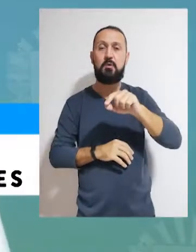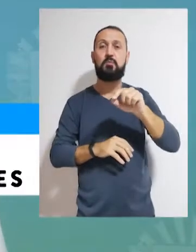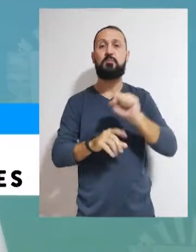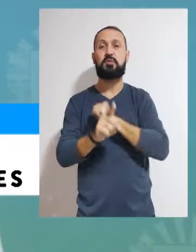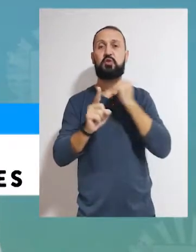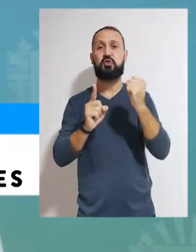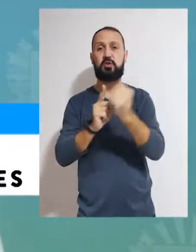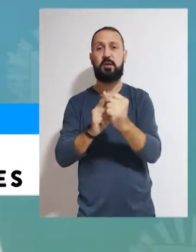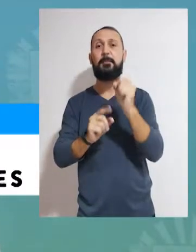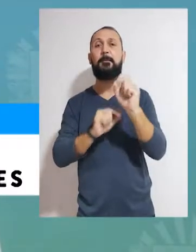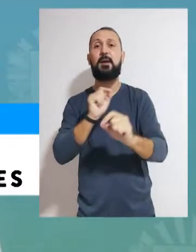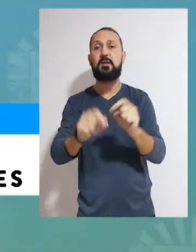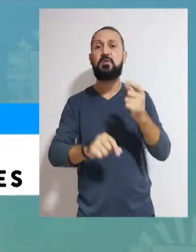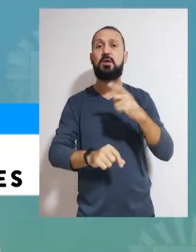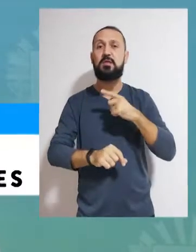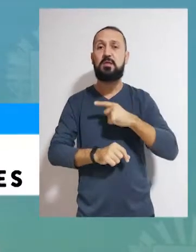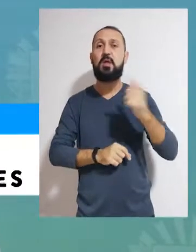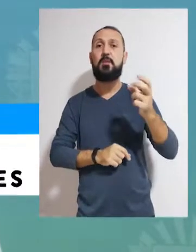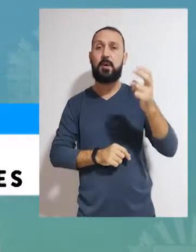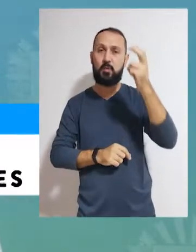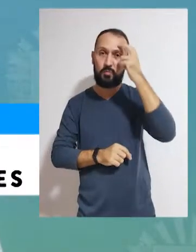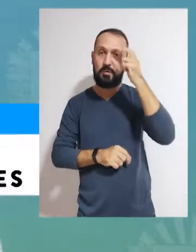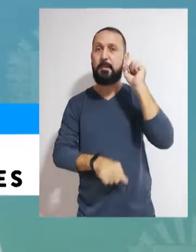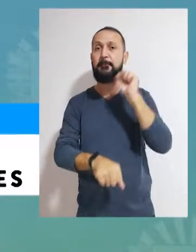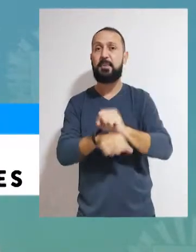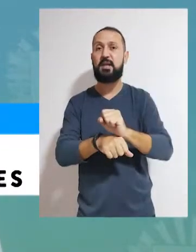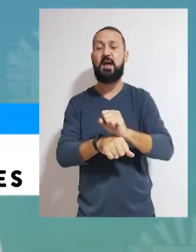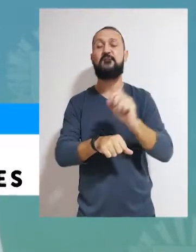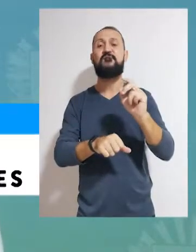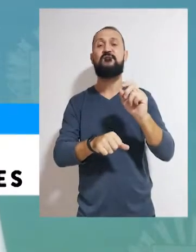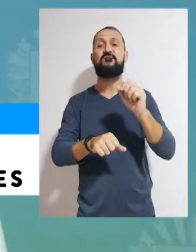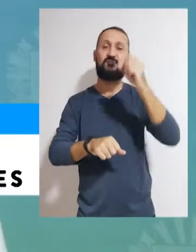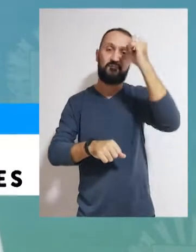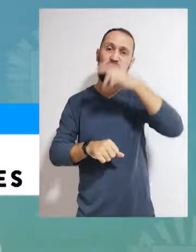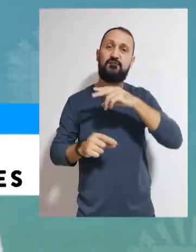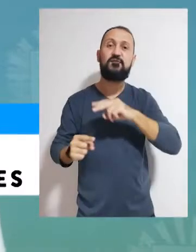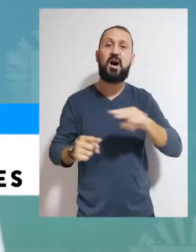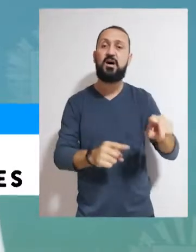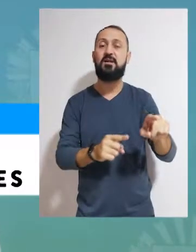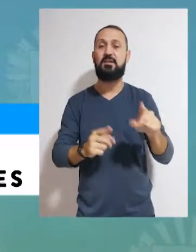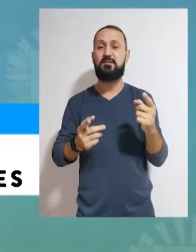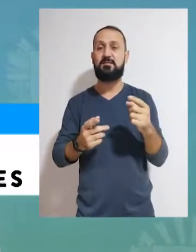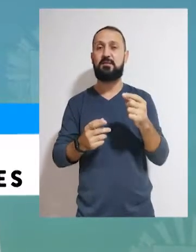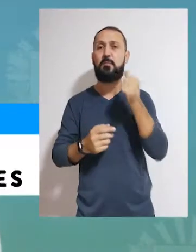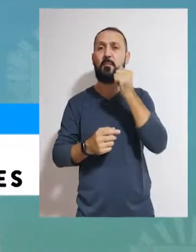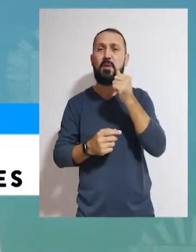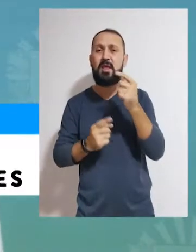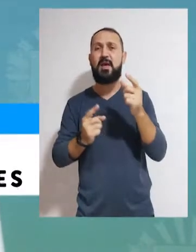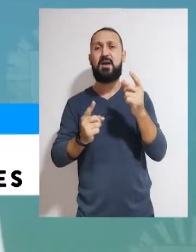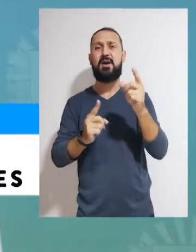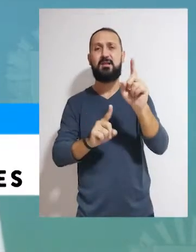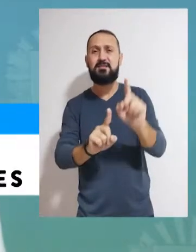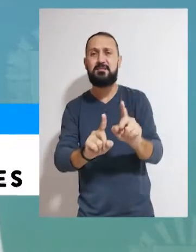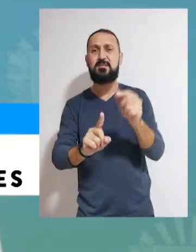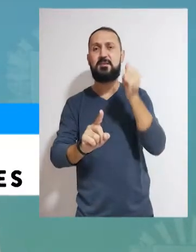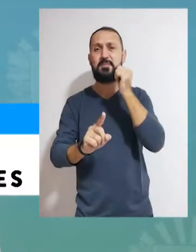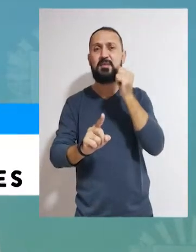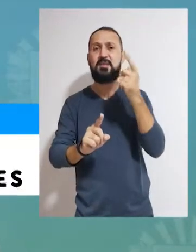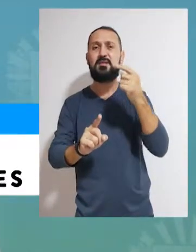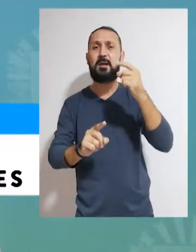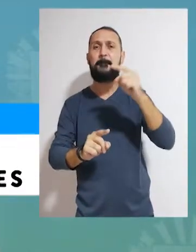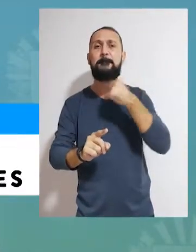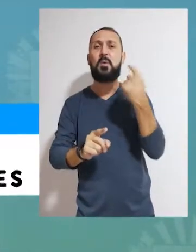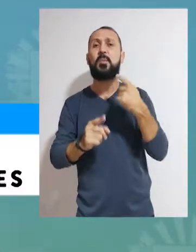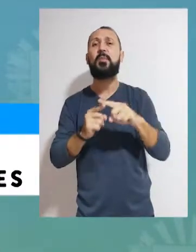conscientização de toda a sociedade para que a gente tenha uma cultura de não violência, a gente tenha menos mulheres e meninas